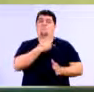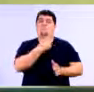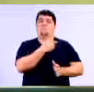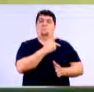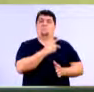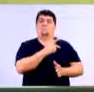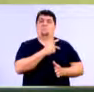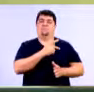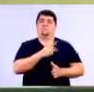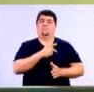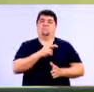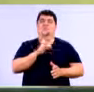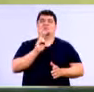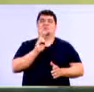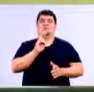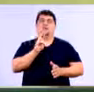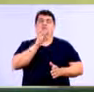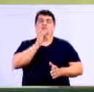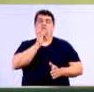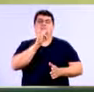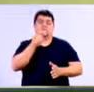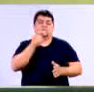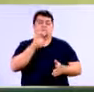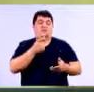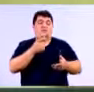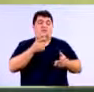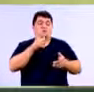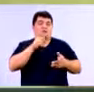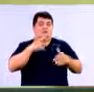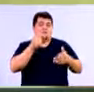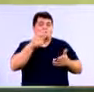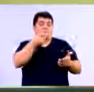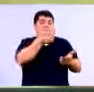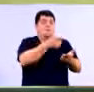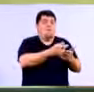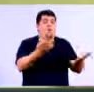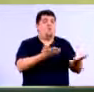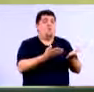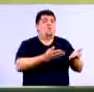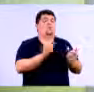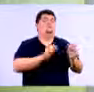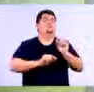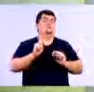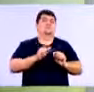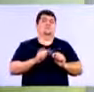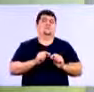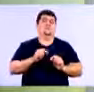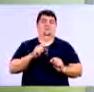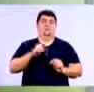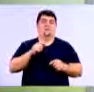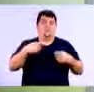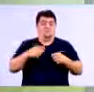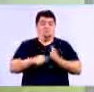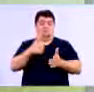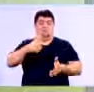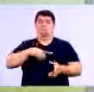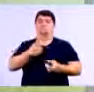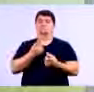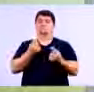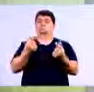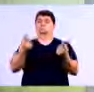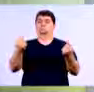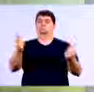gostariam de saber em que vocês investem seus rendimentos hoje. Olha, primeiro que a gente tem muito dinheiro, né, gente? Que a